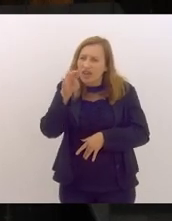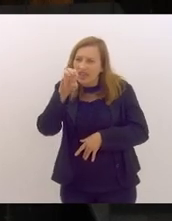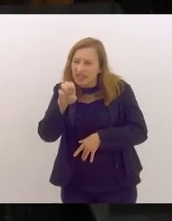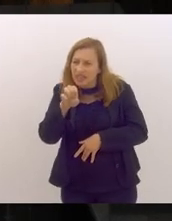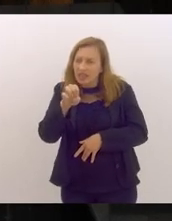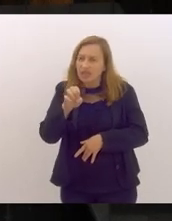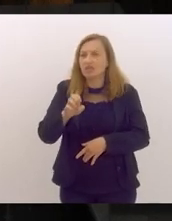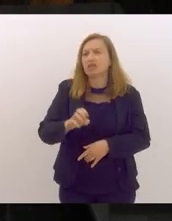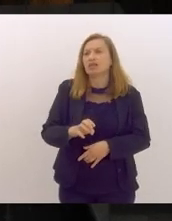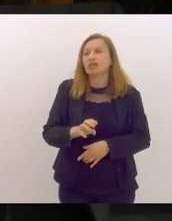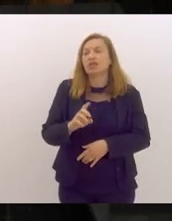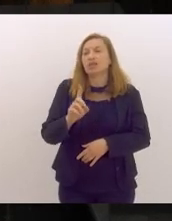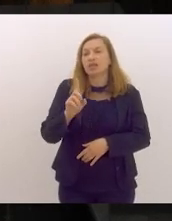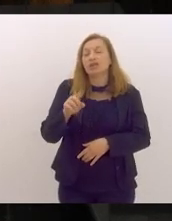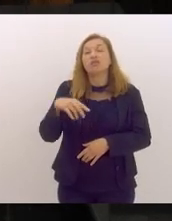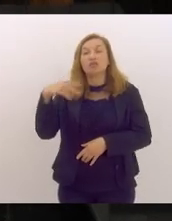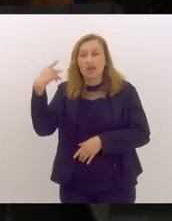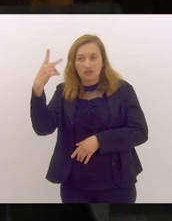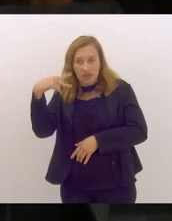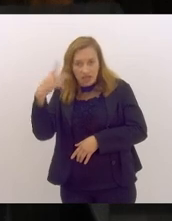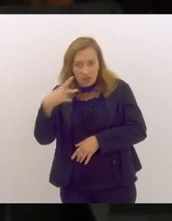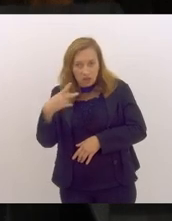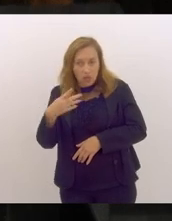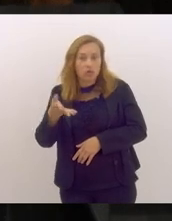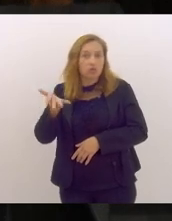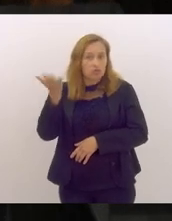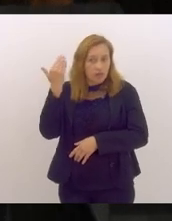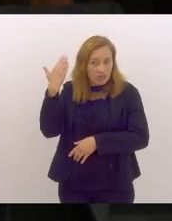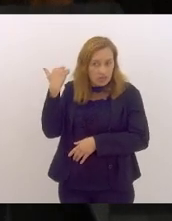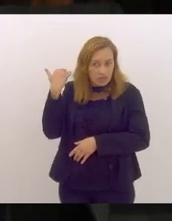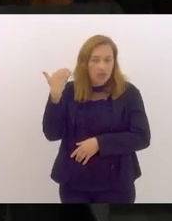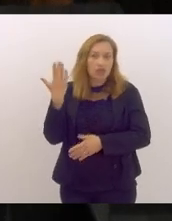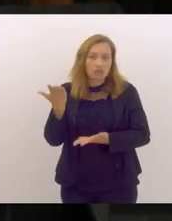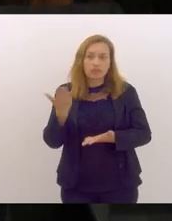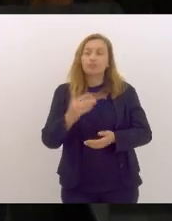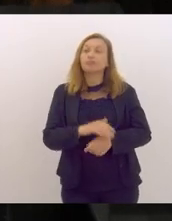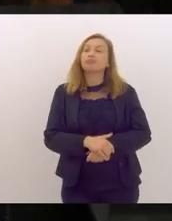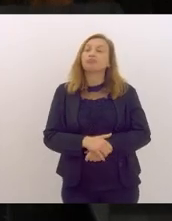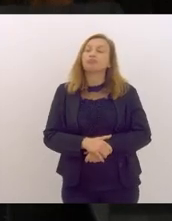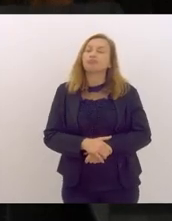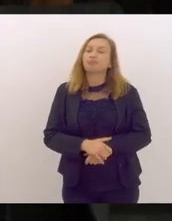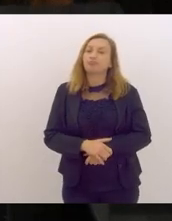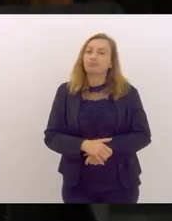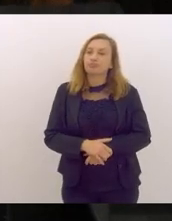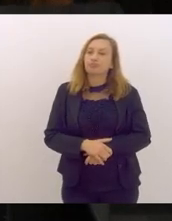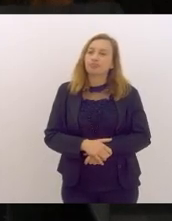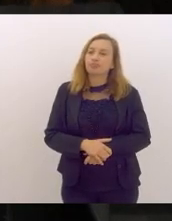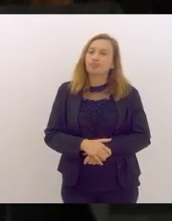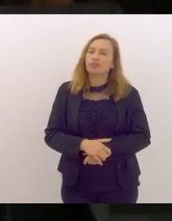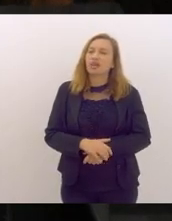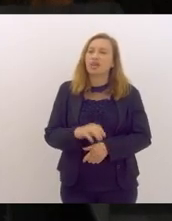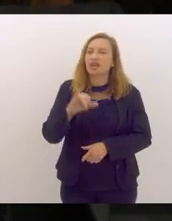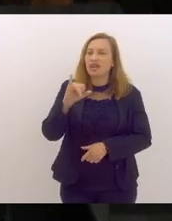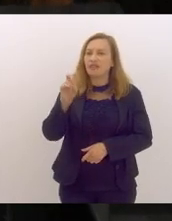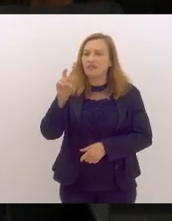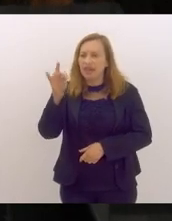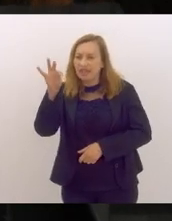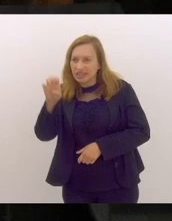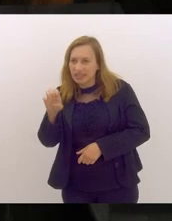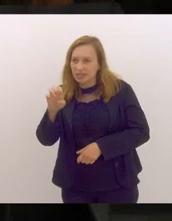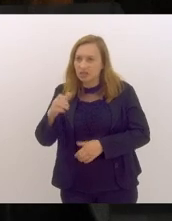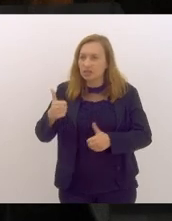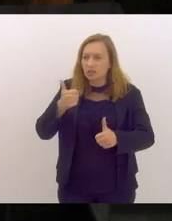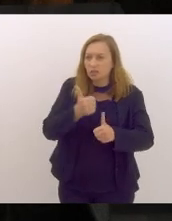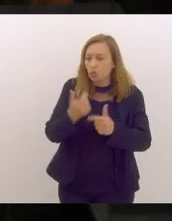foi vereadora em natividade, presidiu a Câmara Municipal de Natividade, e a Ivete assumiu